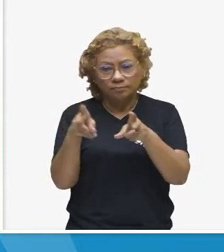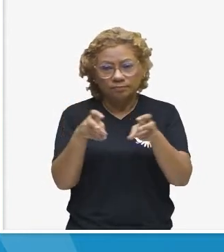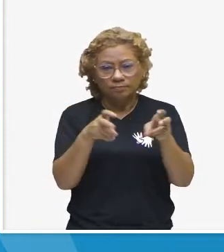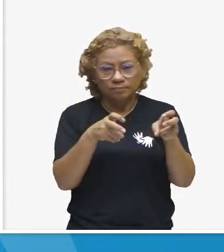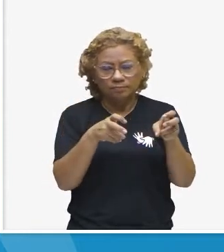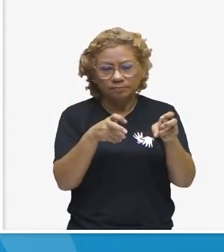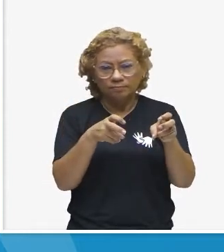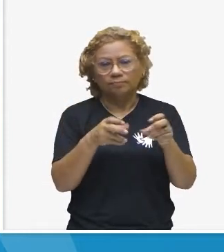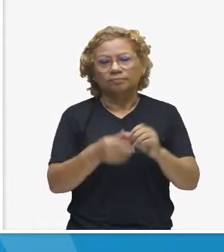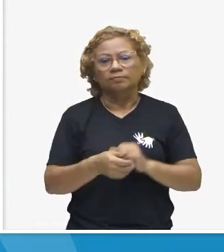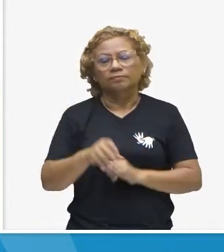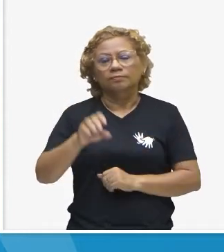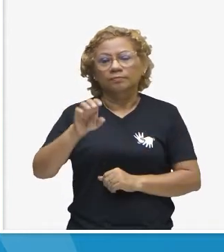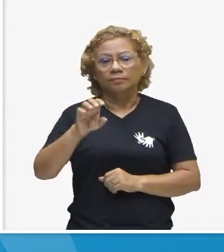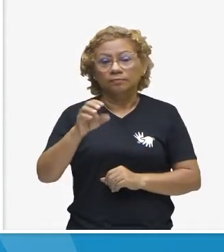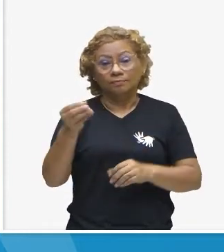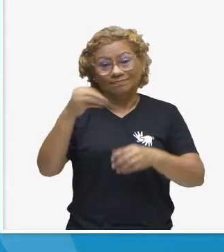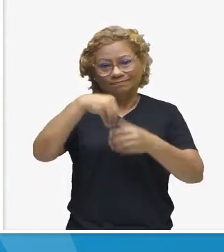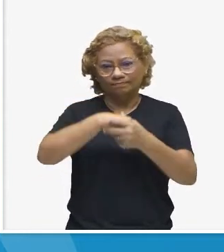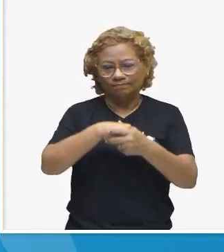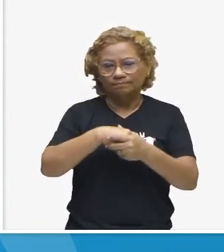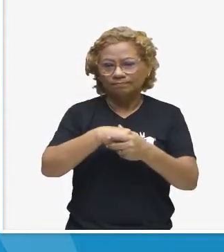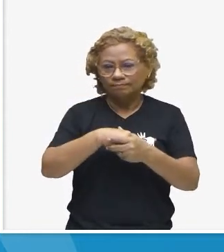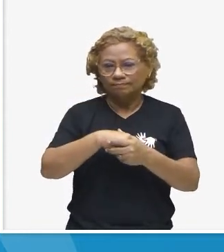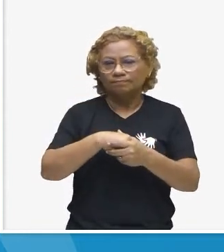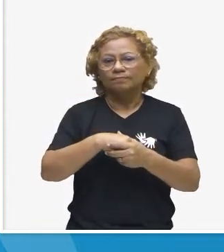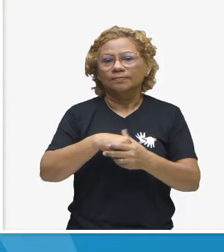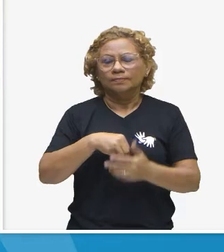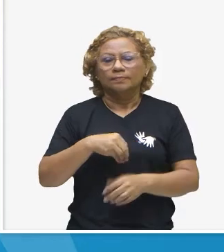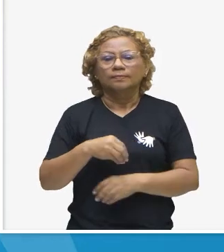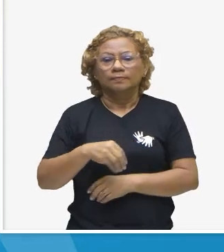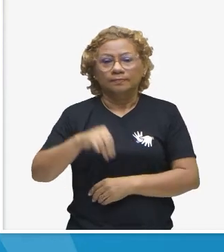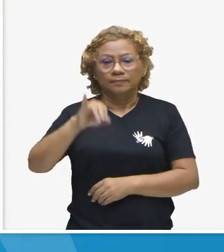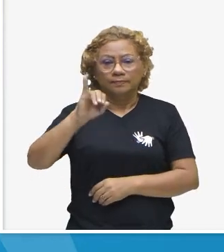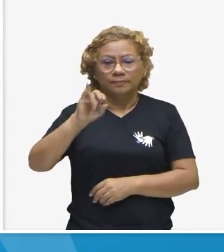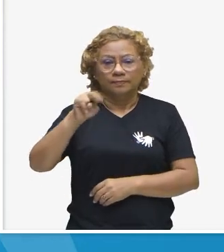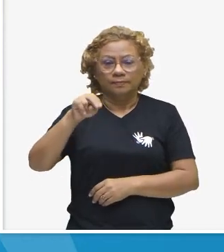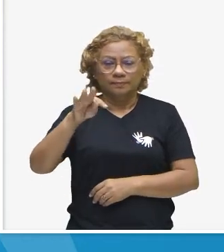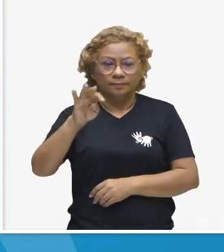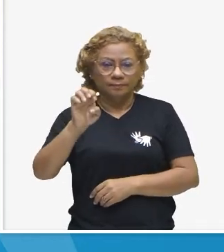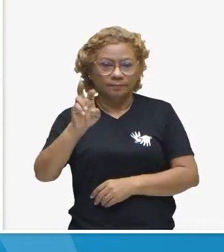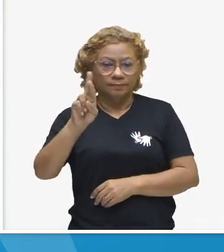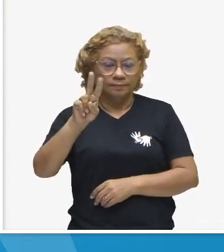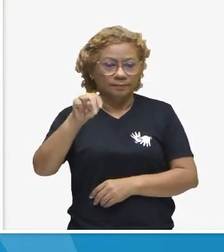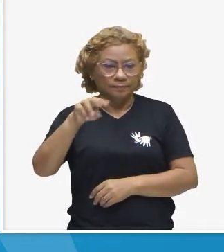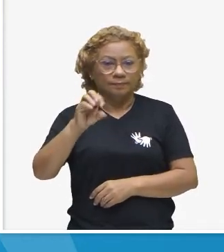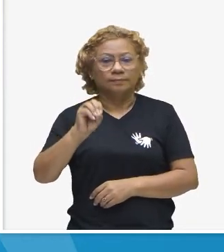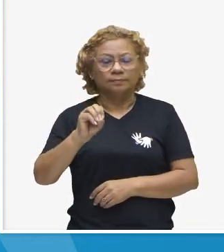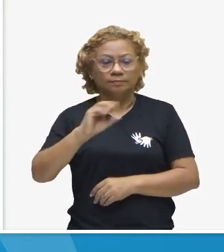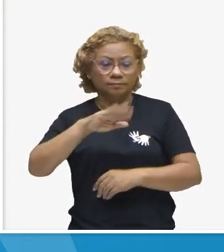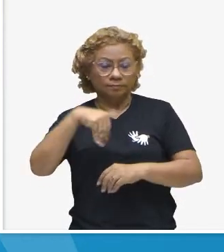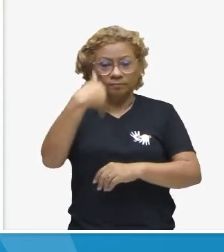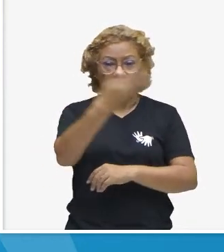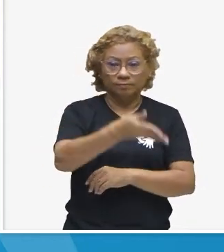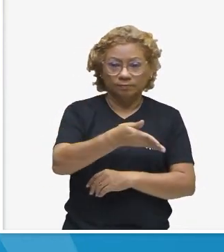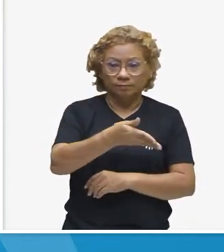colaterais internos, estão dentro. Do mesmo lado. Quando você